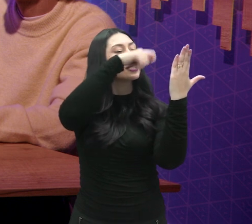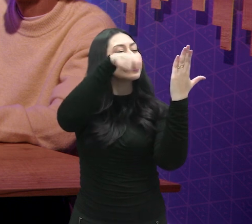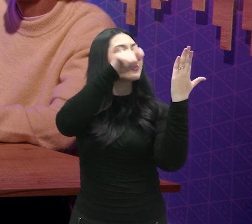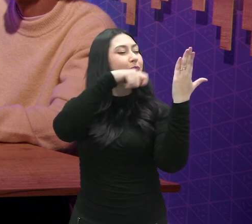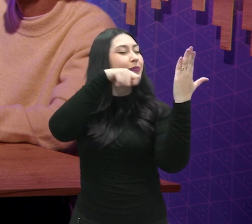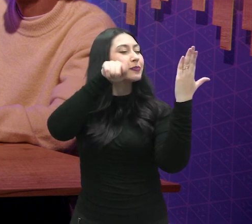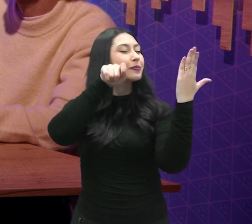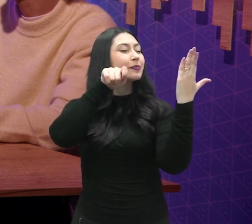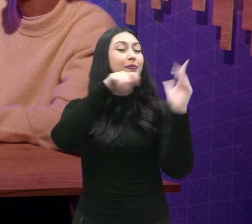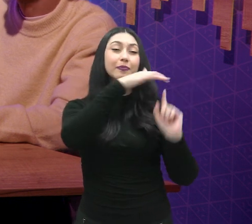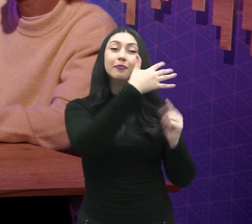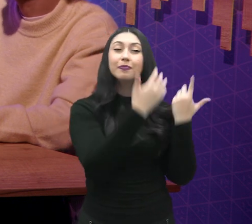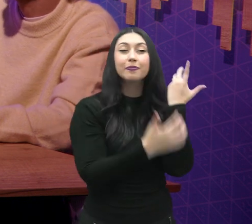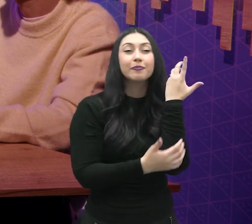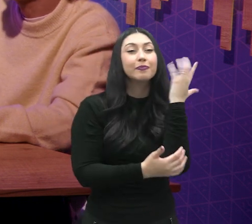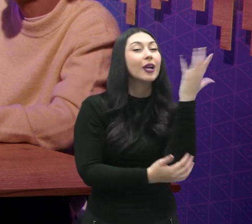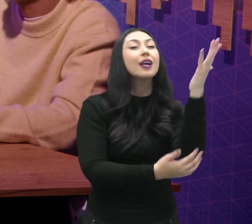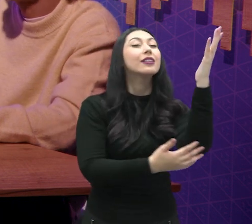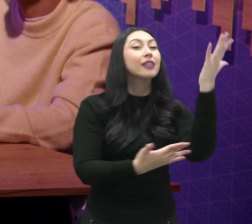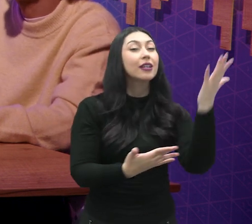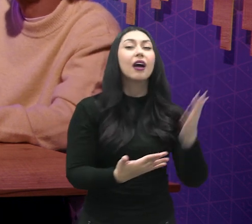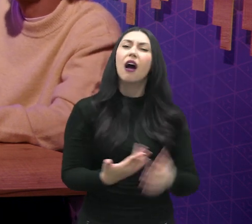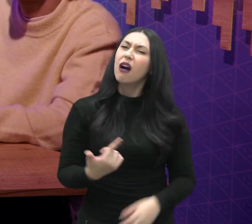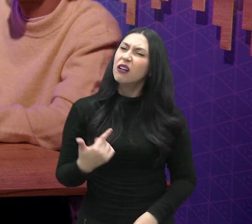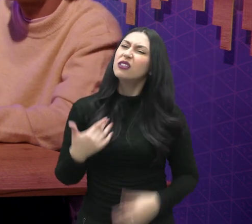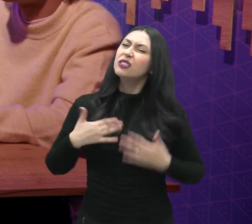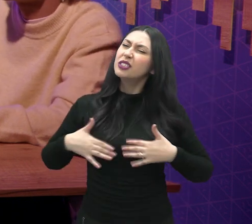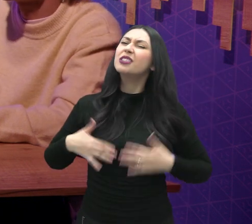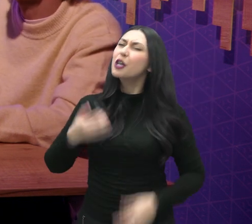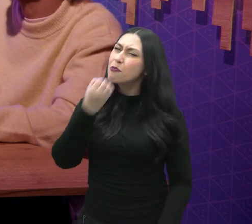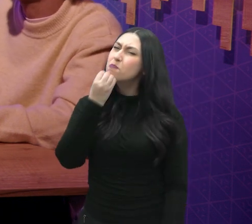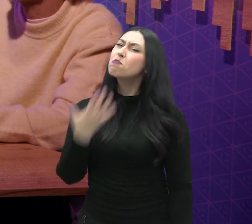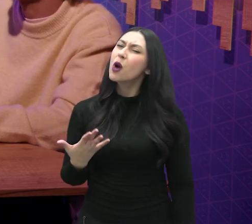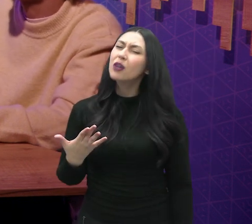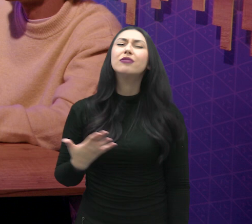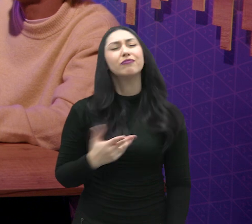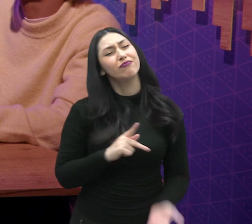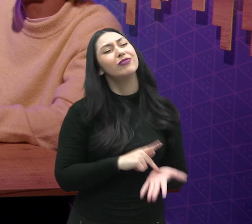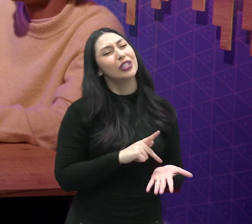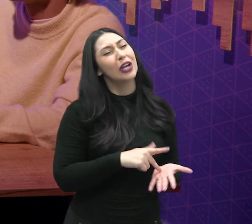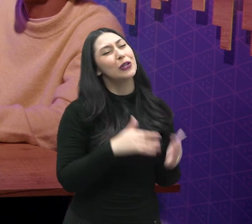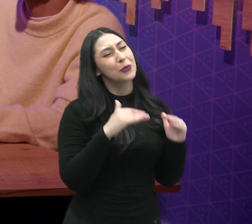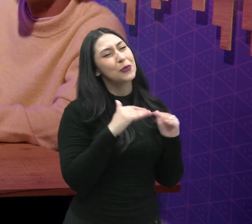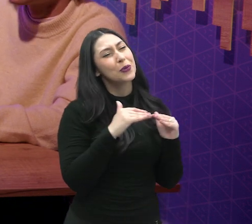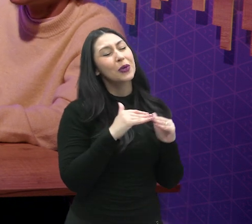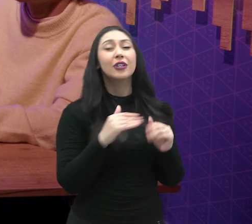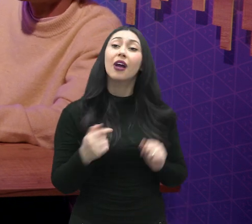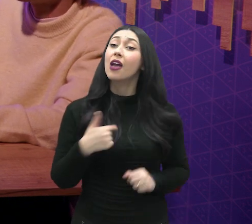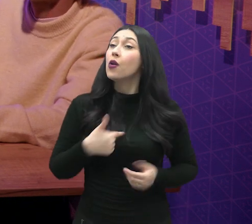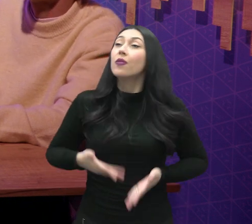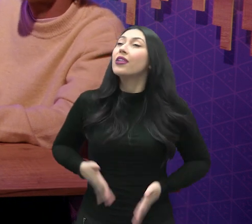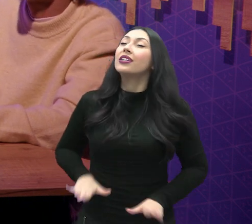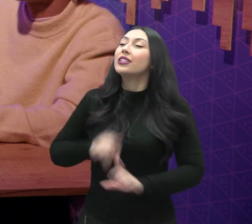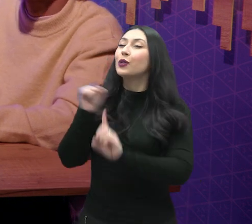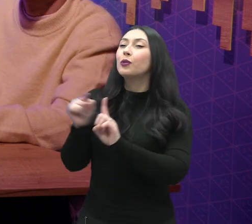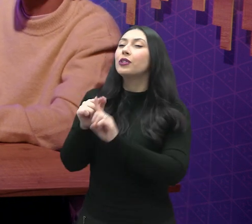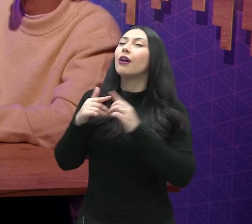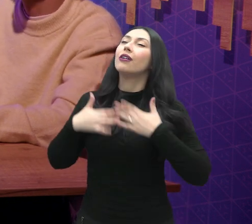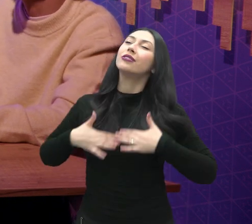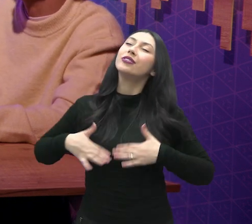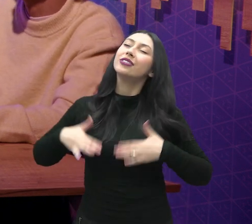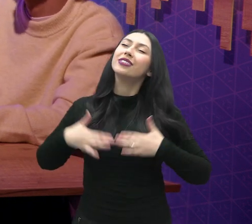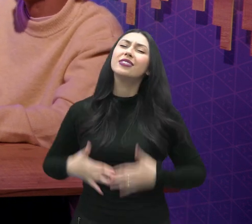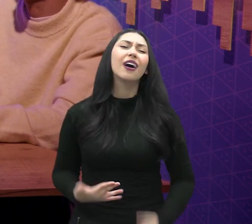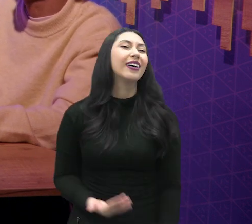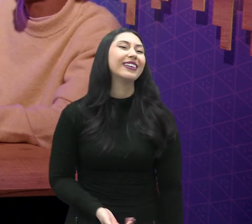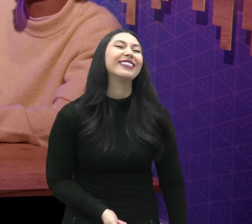um descanso mais ao ar livre, descansar é tudo ajuda. De bom. Quero fazer todas as atividades. São ótimos, não é verdade? Eu também achei. Acho que eu nasci